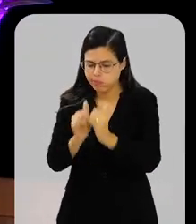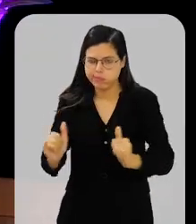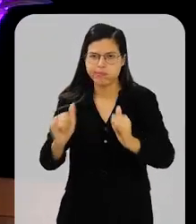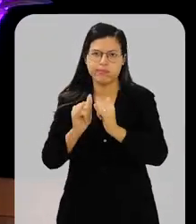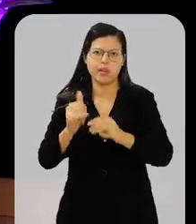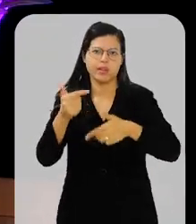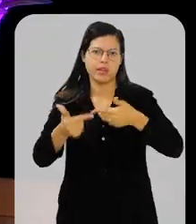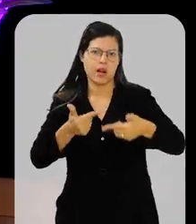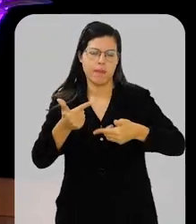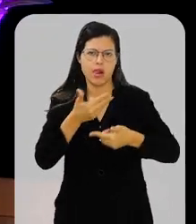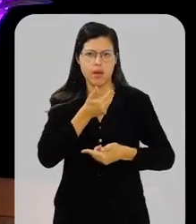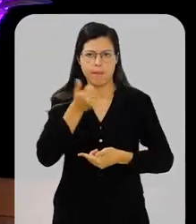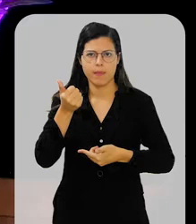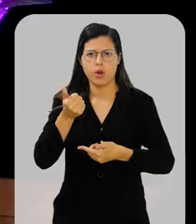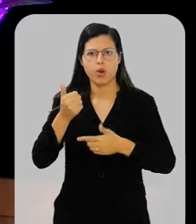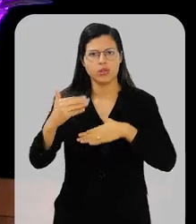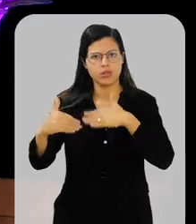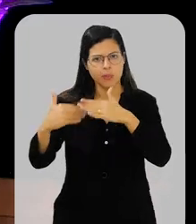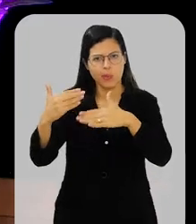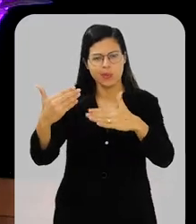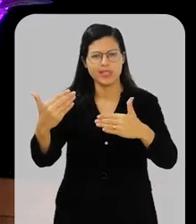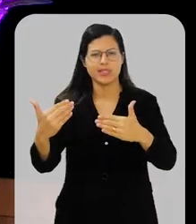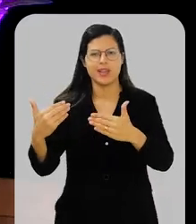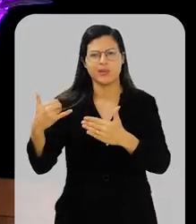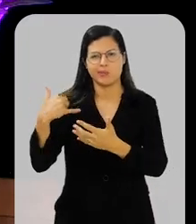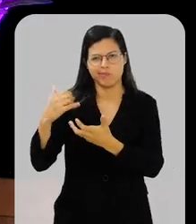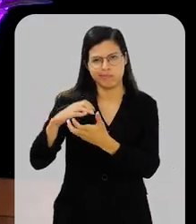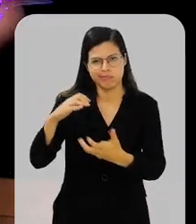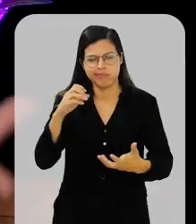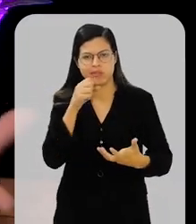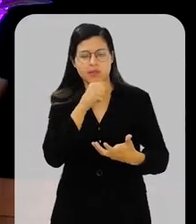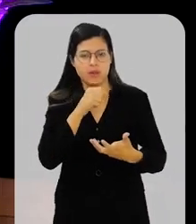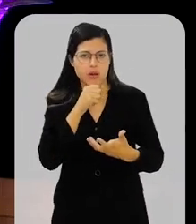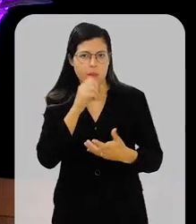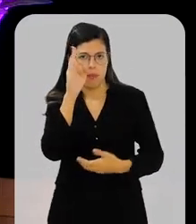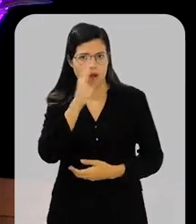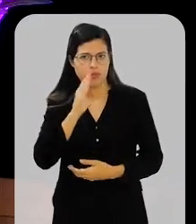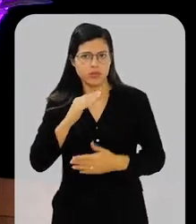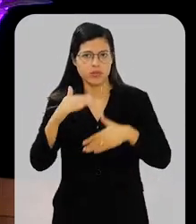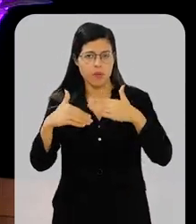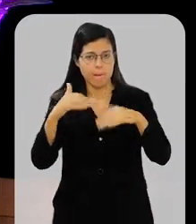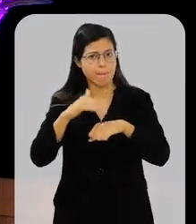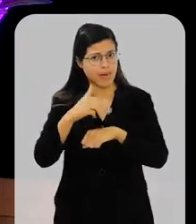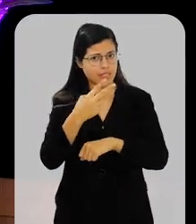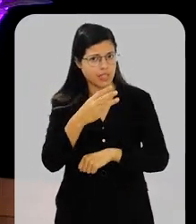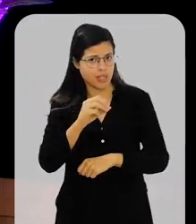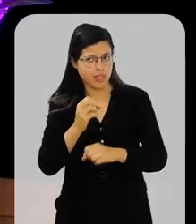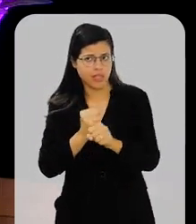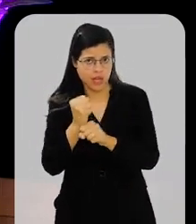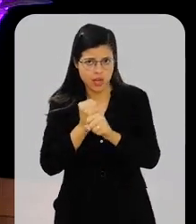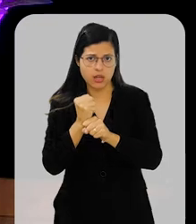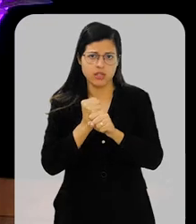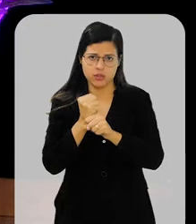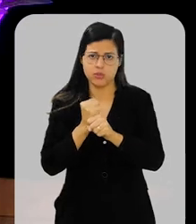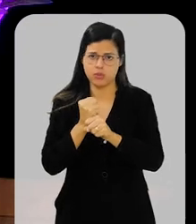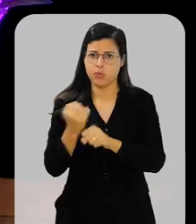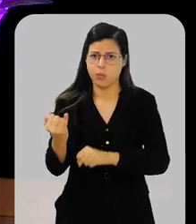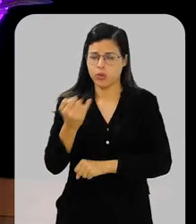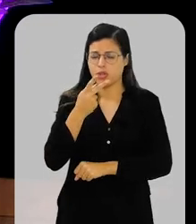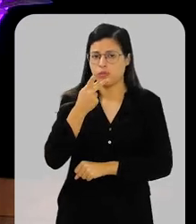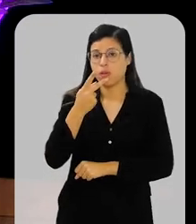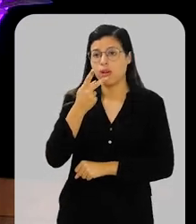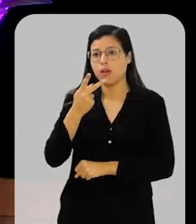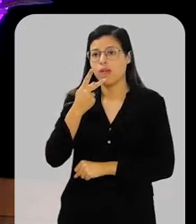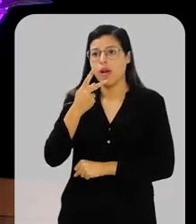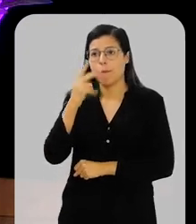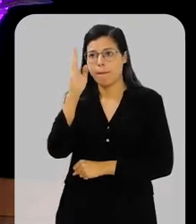e trabalhar melhor, né, nesse processo de envelhecimento que o Brasil já vem desenvolvendo já há mais de 30 anos, né? Vale